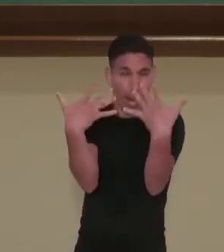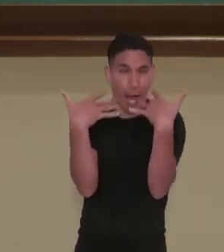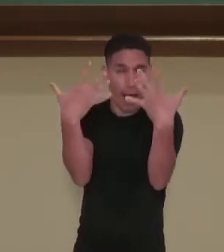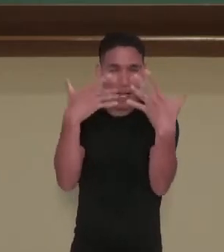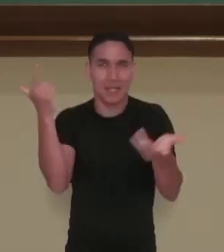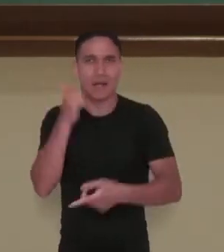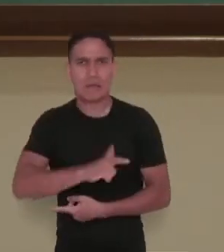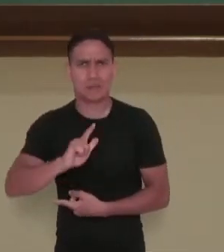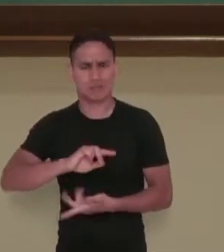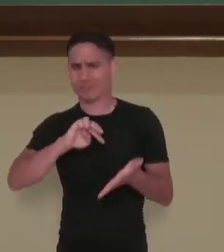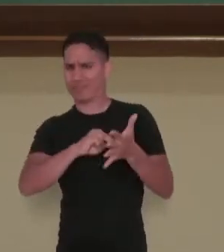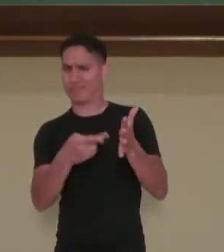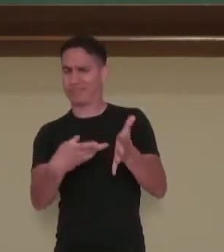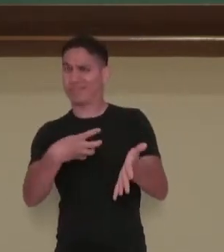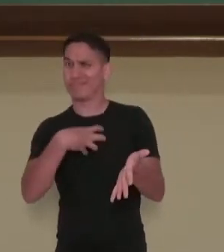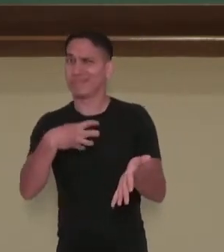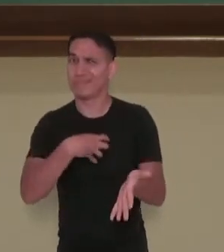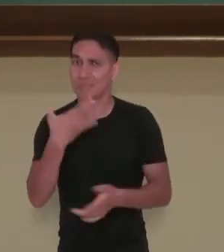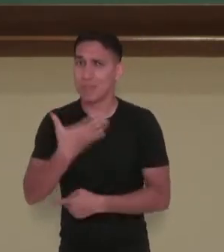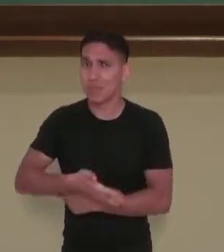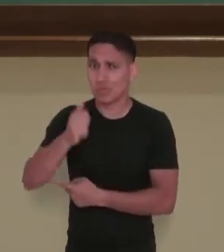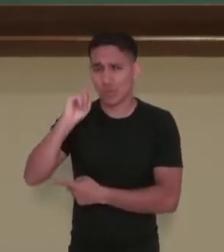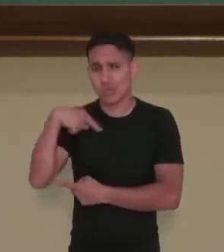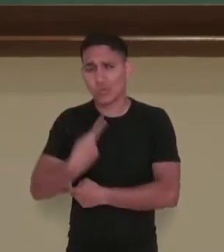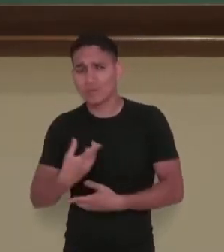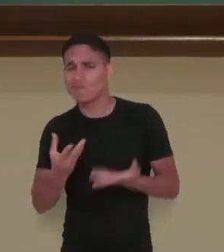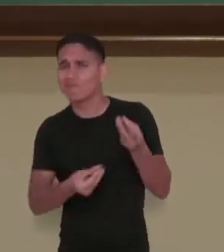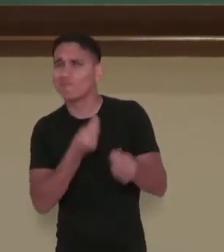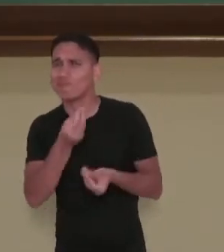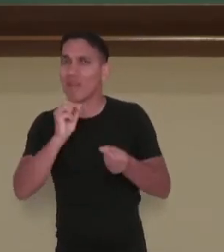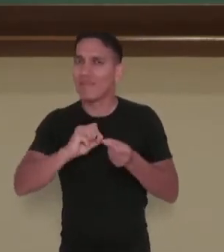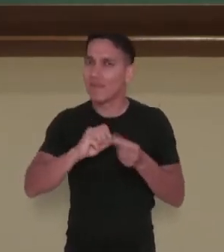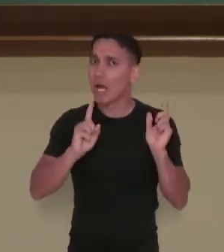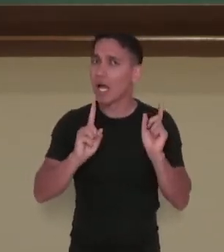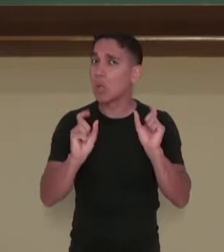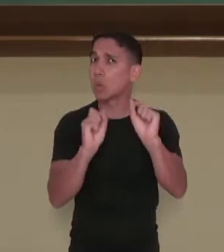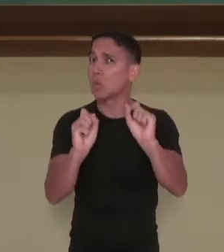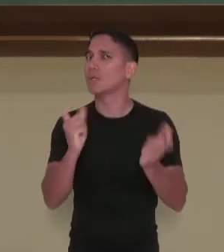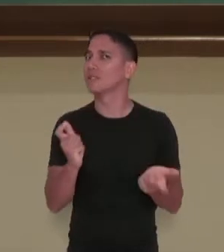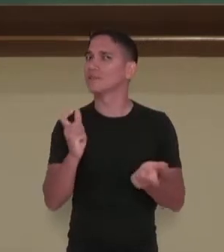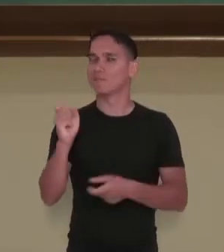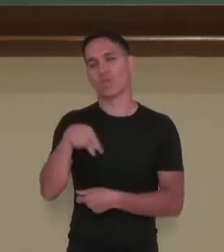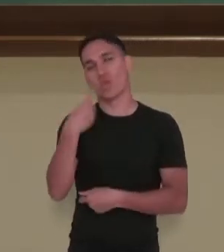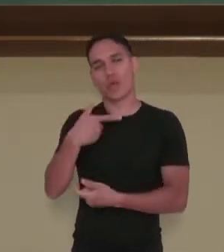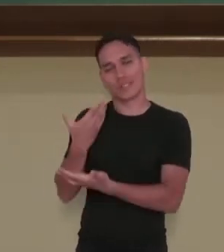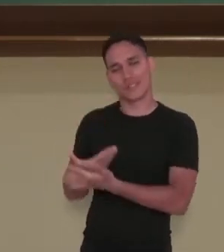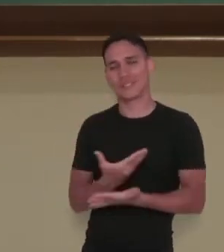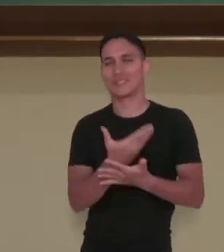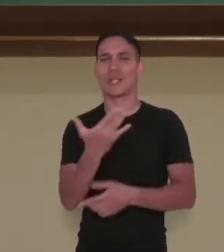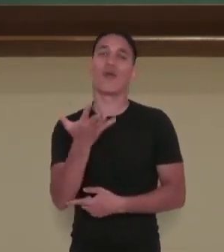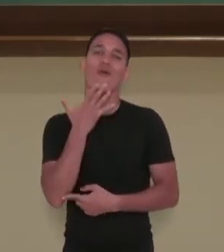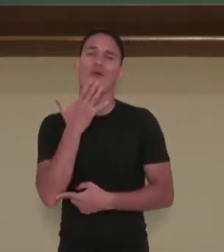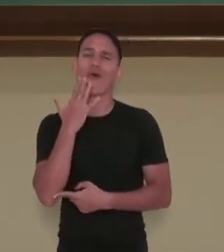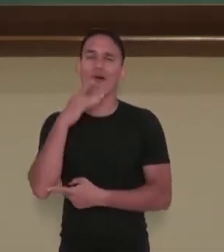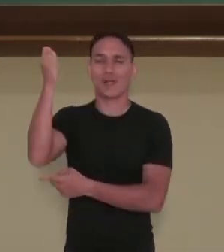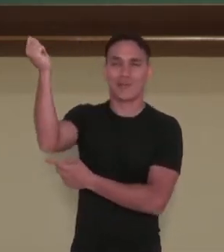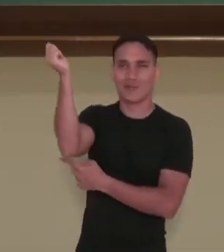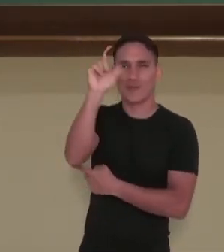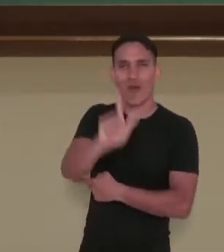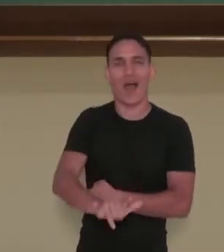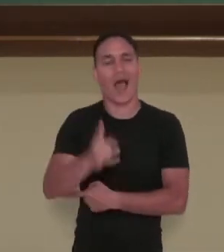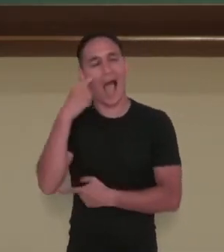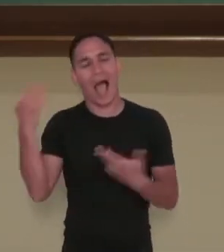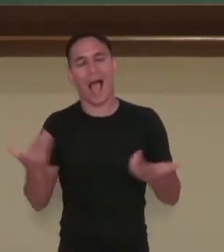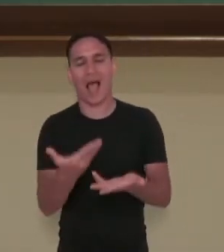coisas que nós fazemos, ao que nós desejamos? Vamos estudar um pouco sobre cor e luz nesta